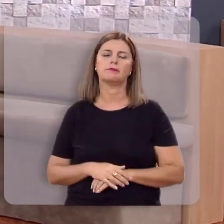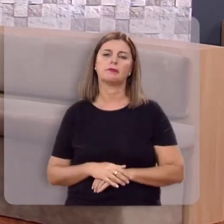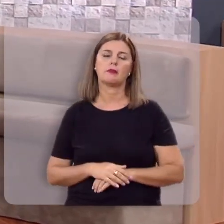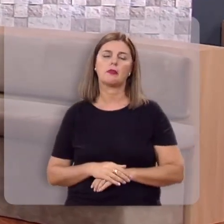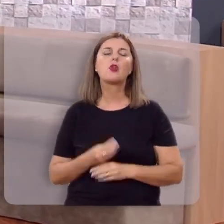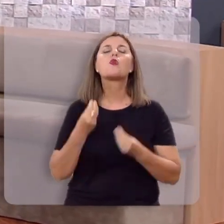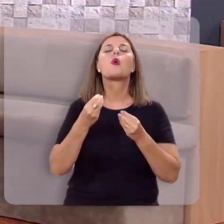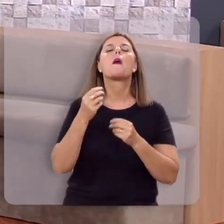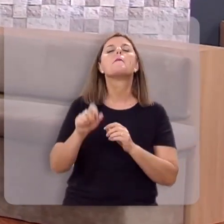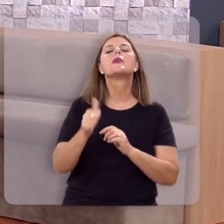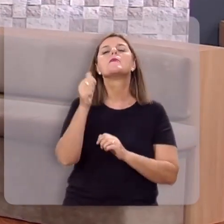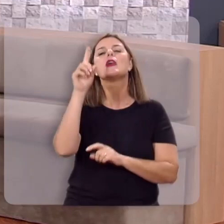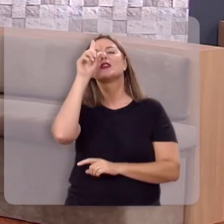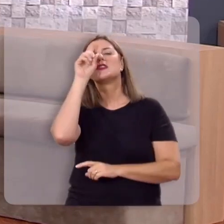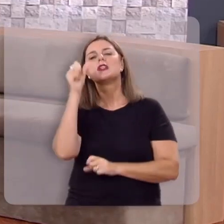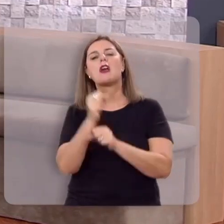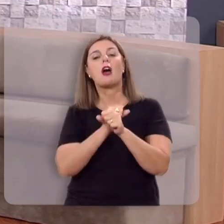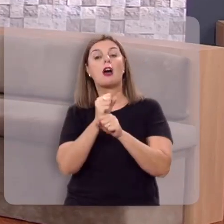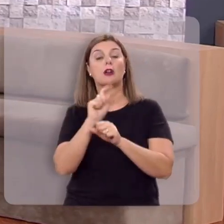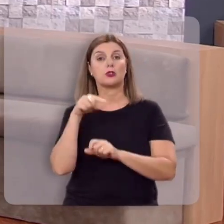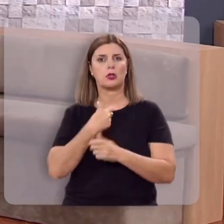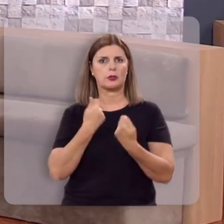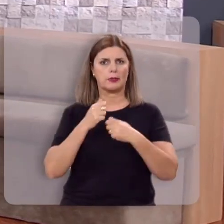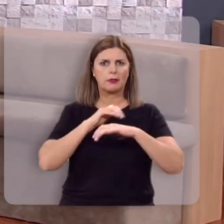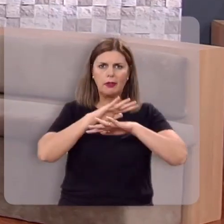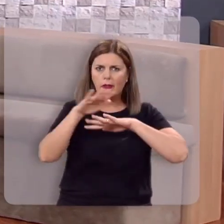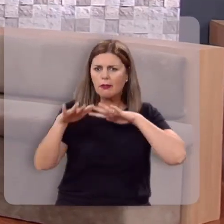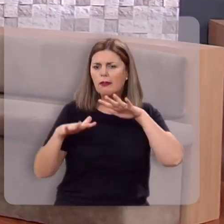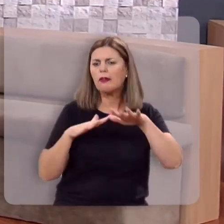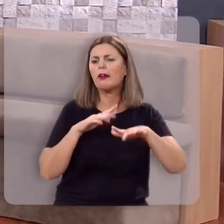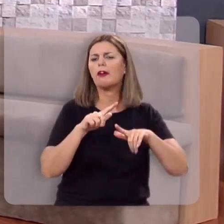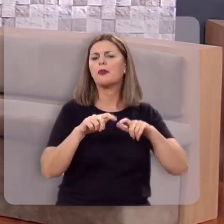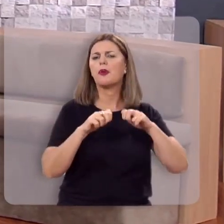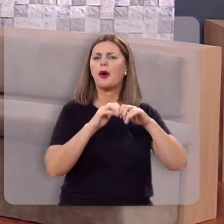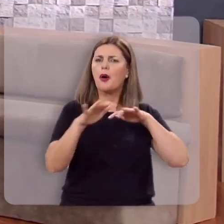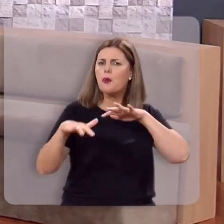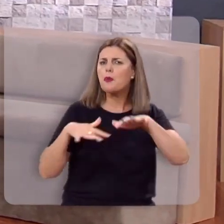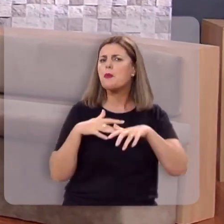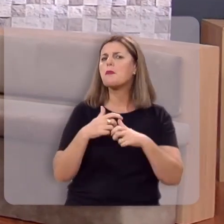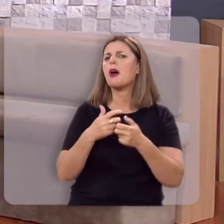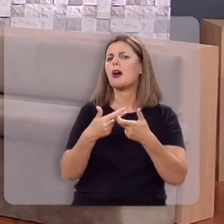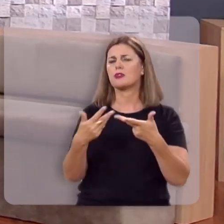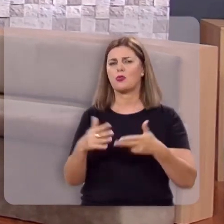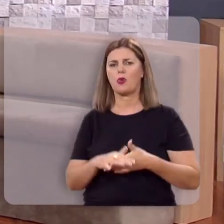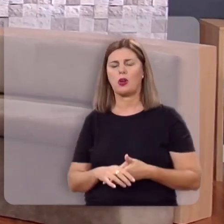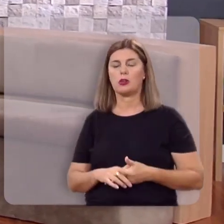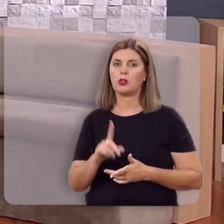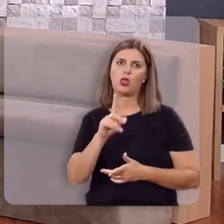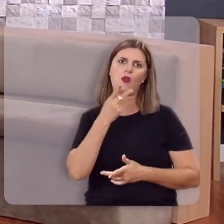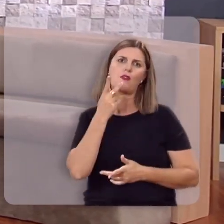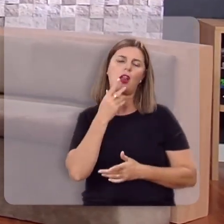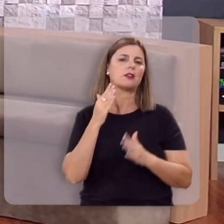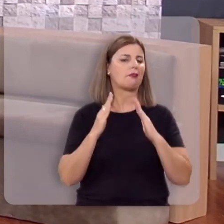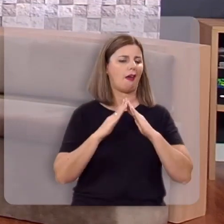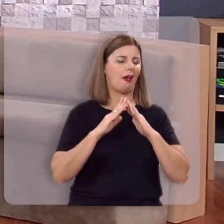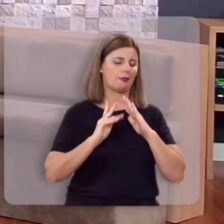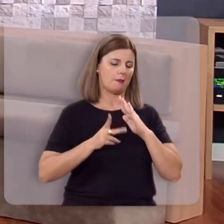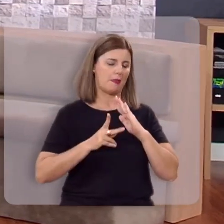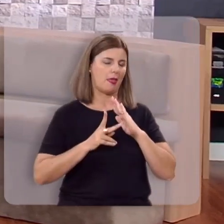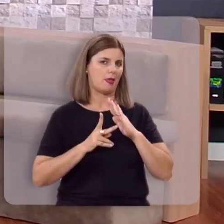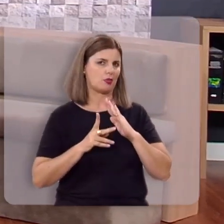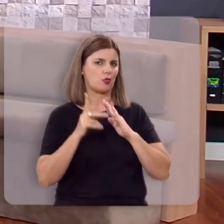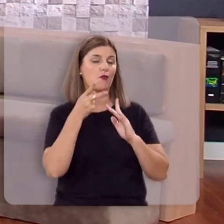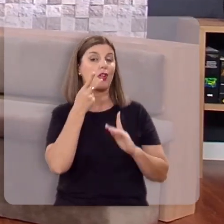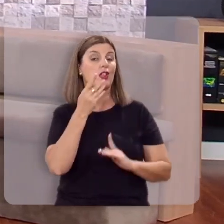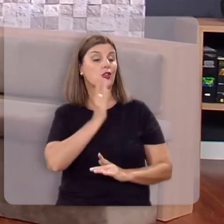E como é o primeiro dia do ano, nós precisamos dar uma arrumada na casa. E eu não estou falando da sua residência, eu estou falando do